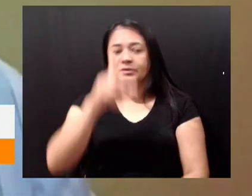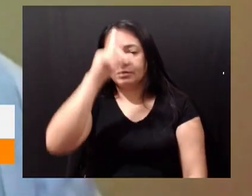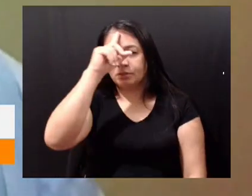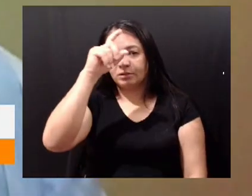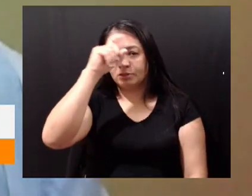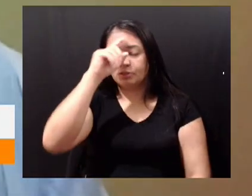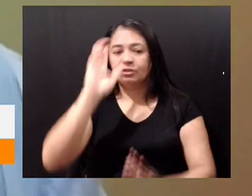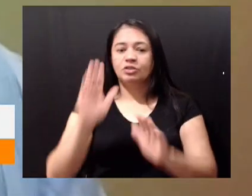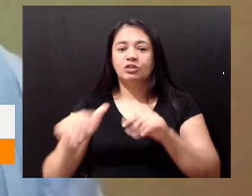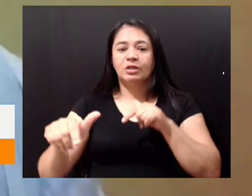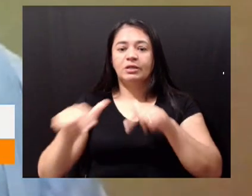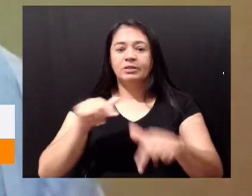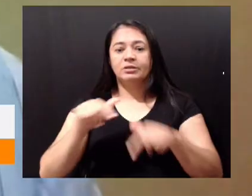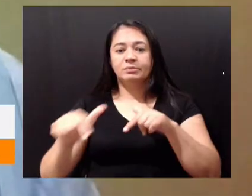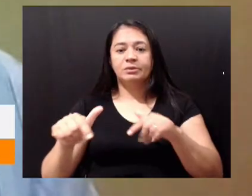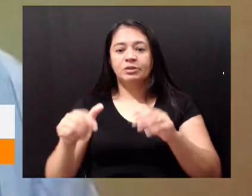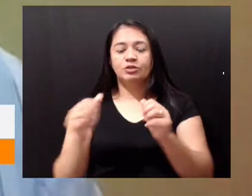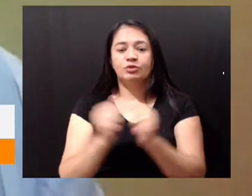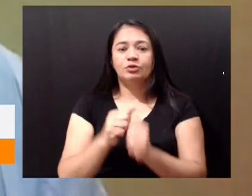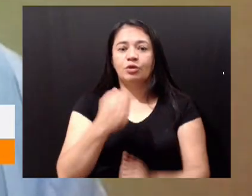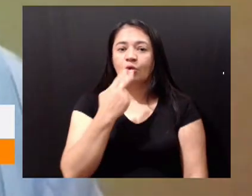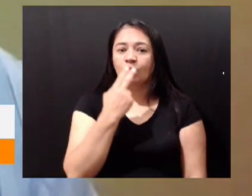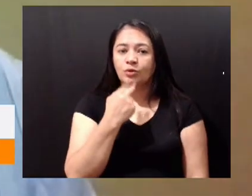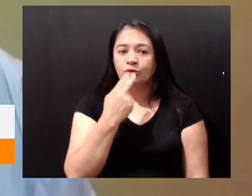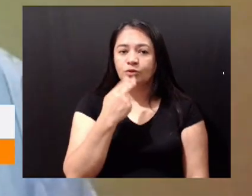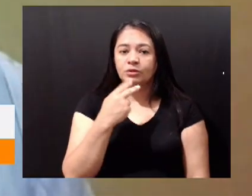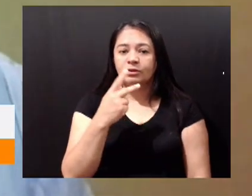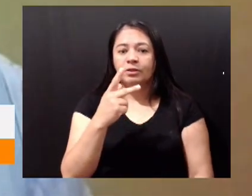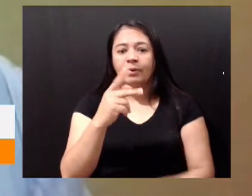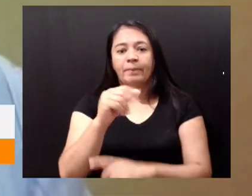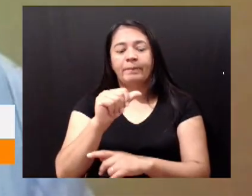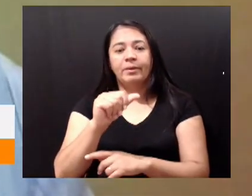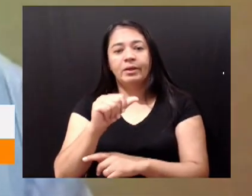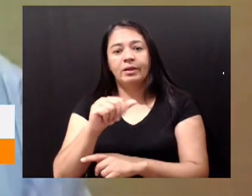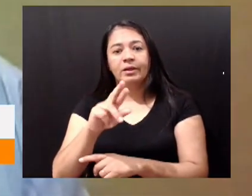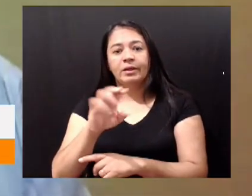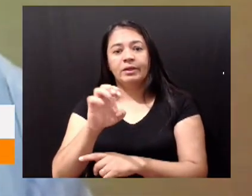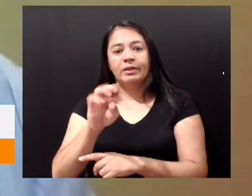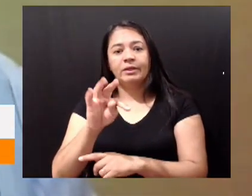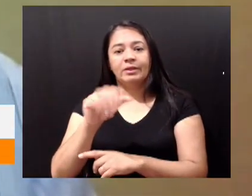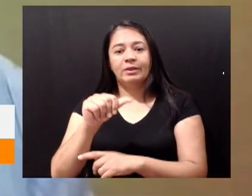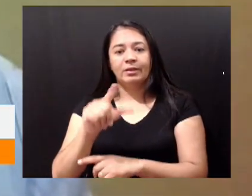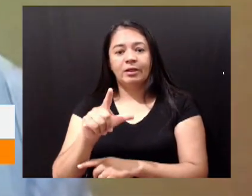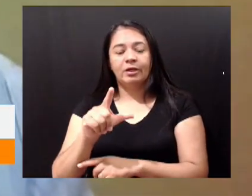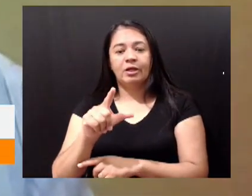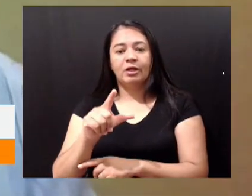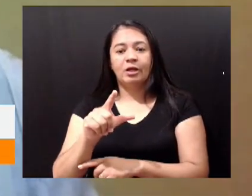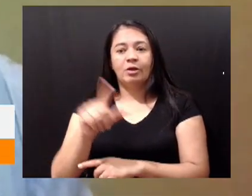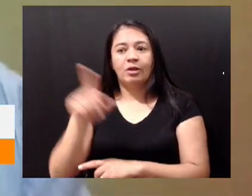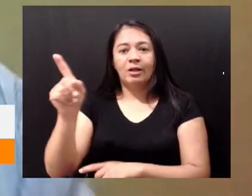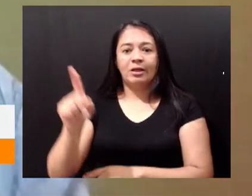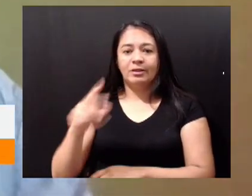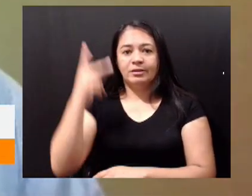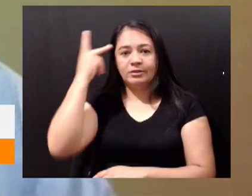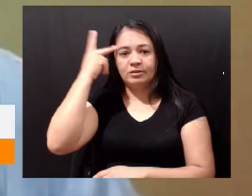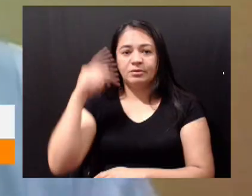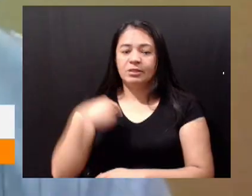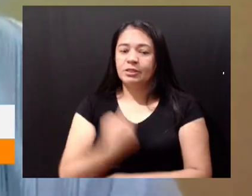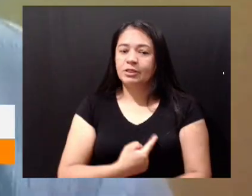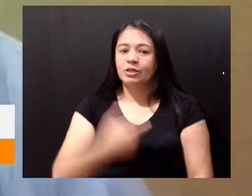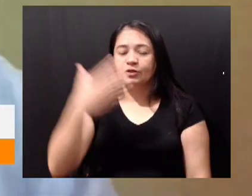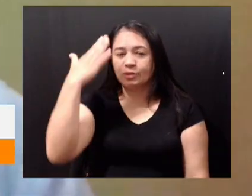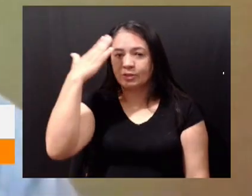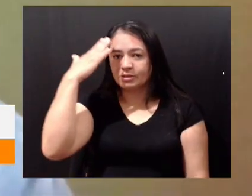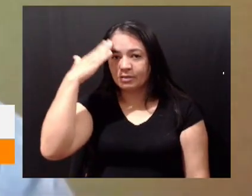parenteral no Uhum, Hospital das Clínicas, em São Paulo. E eu sei muito bem da complexidade e dos riscos